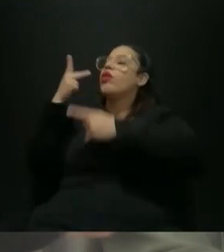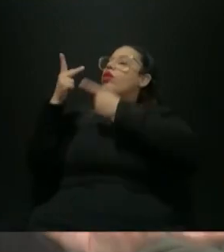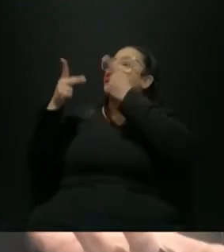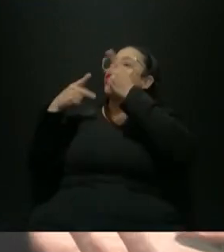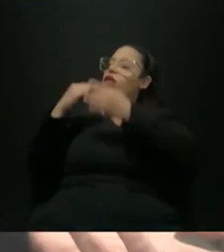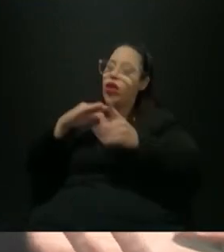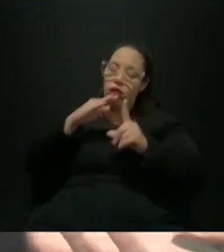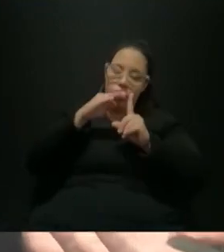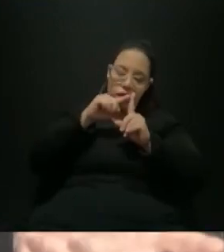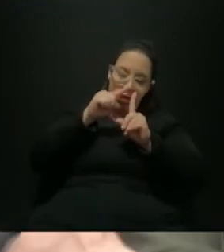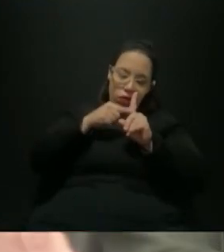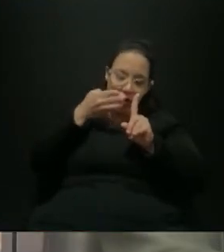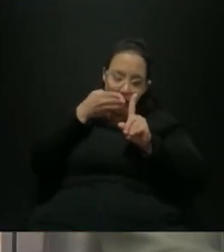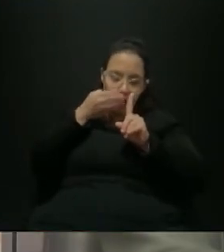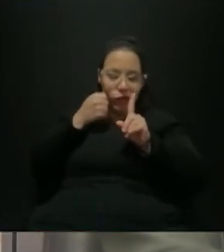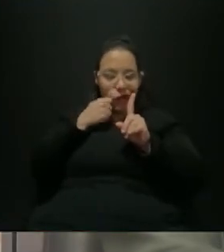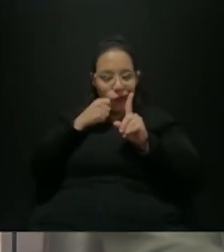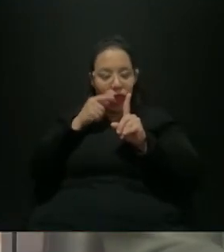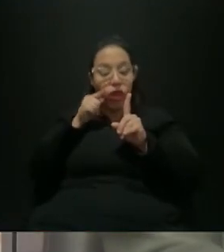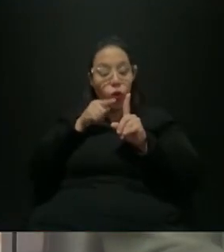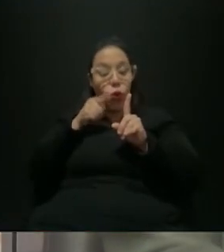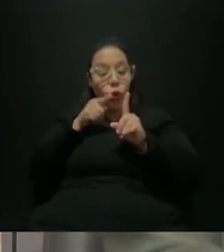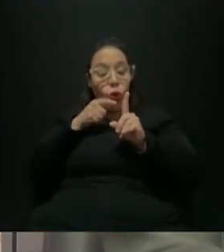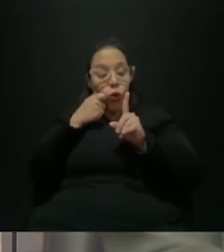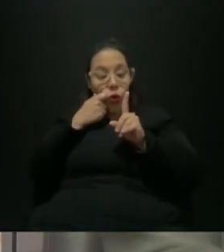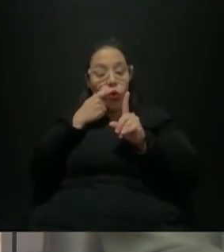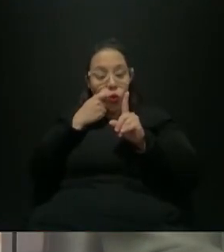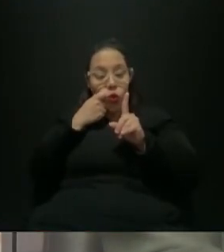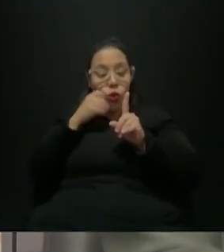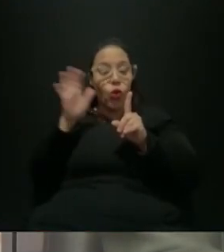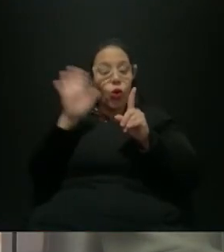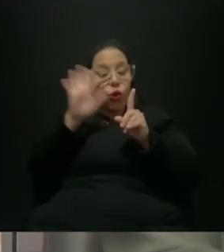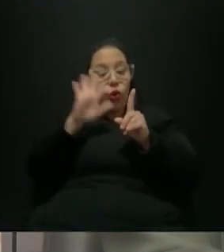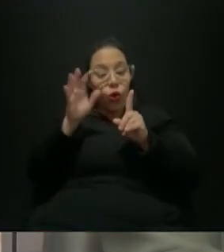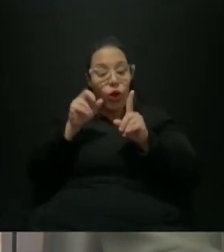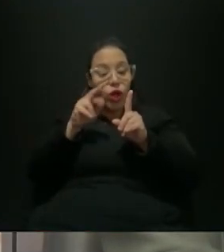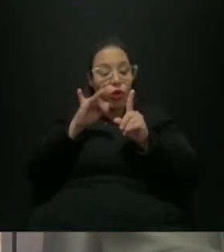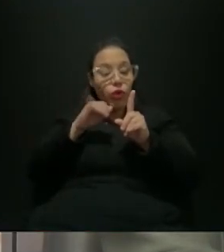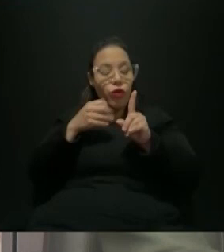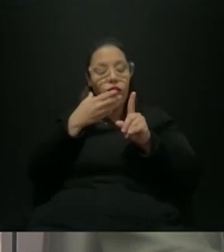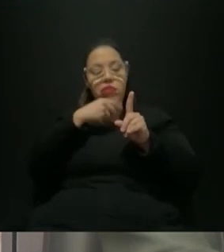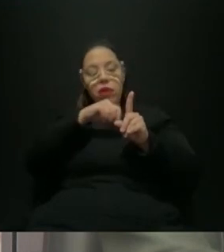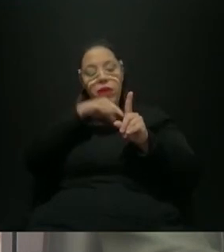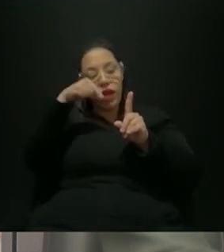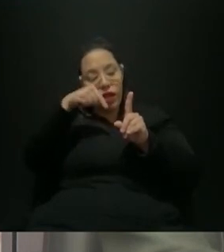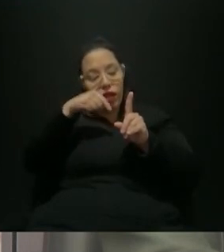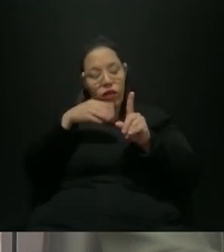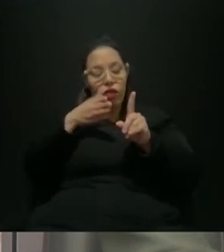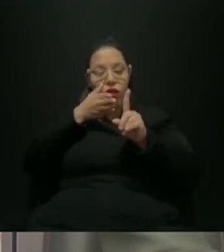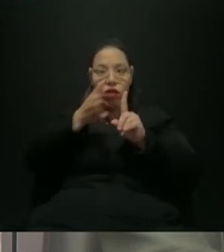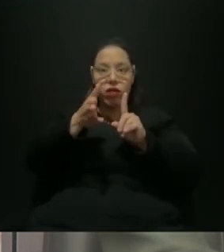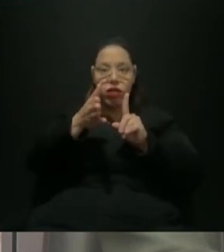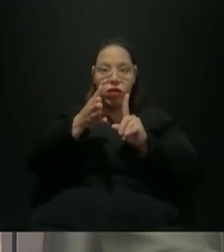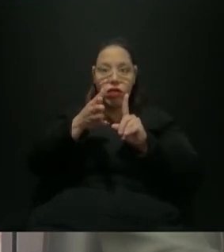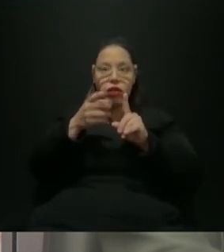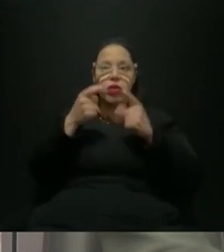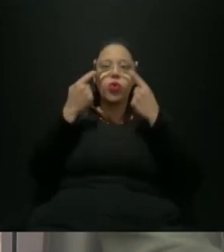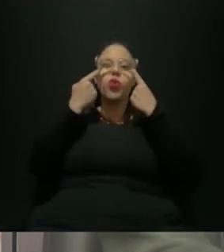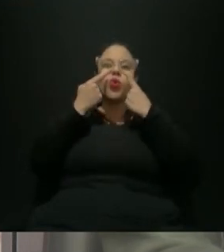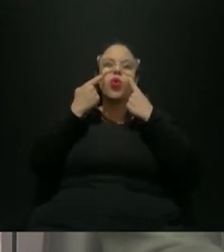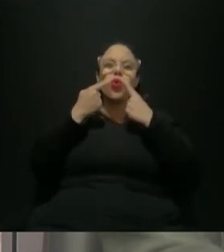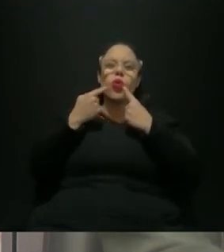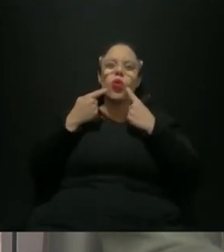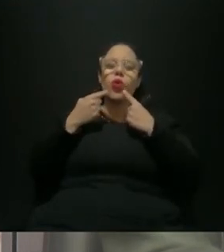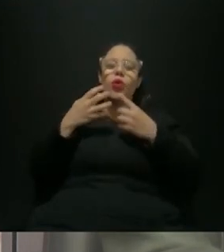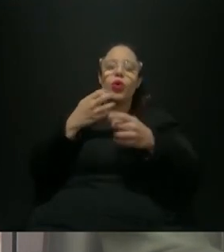falava que precisava conversar. E eu, Sofia, papai tá aqui, tá aqui. Quando ela nasceu e ela estava chorando, eu até me emociono, e eu